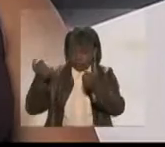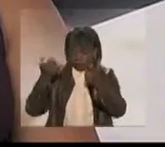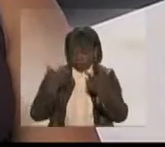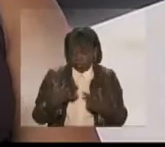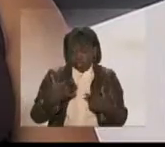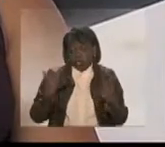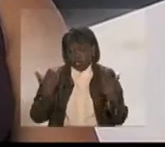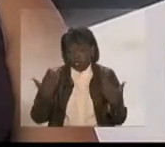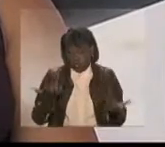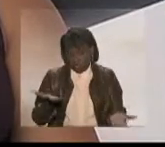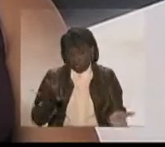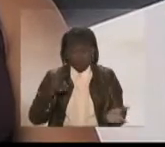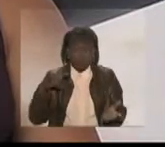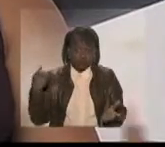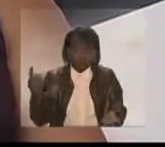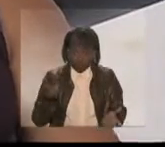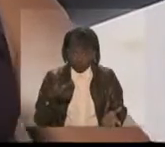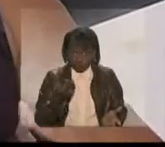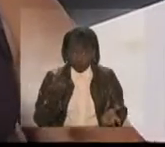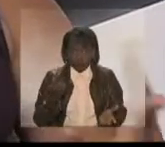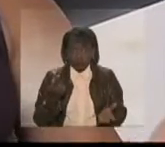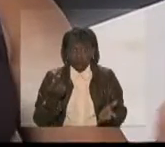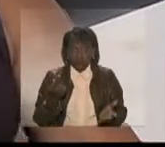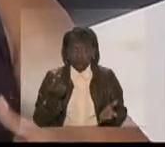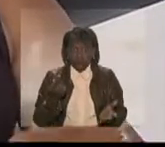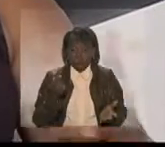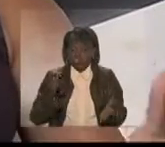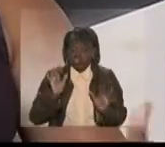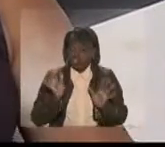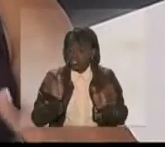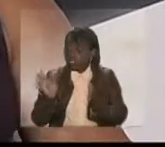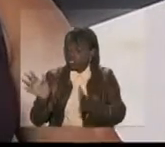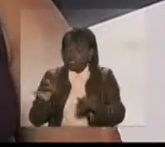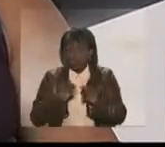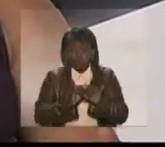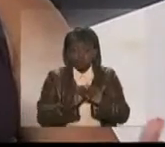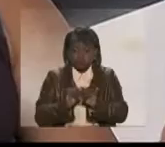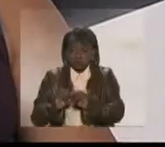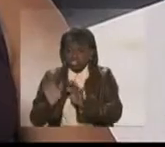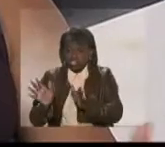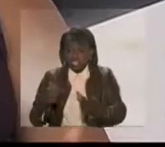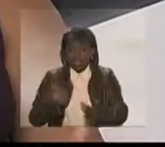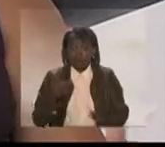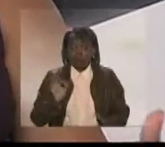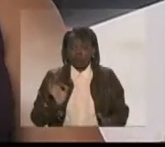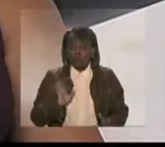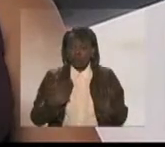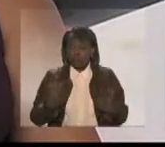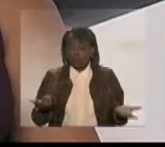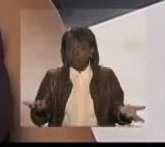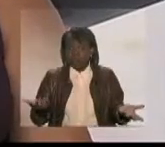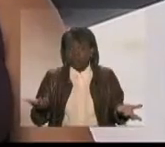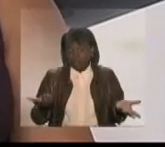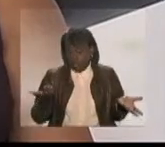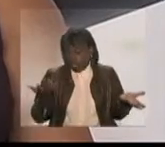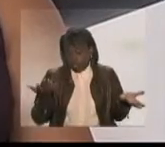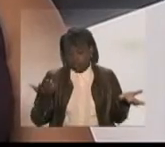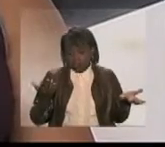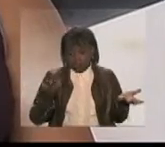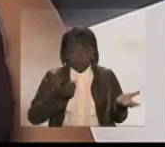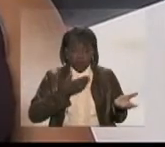assim, olha, estava todo mundo tendo relações sexuais e só eu não tinha.